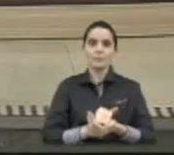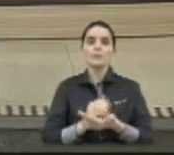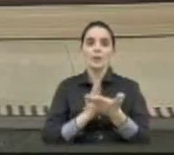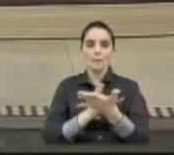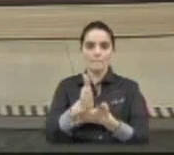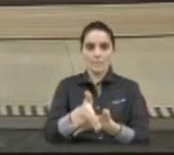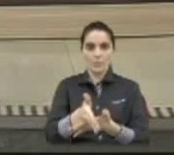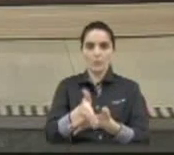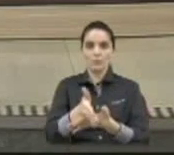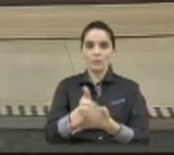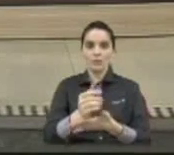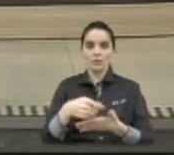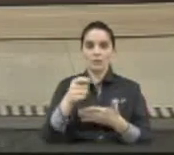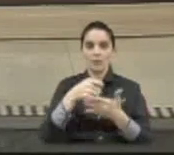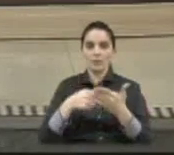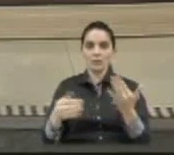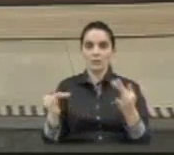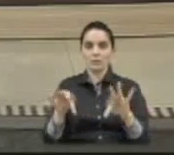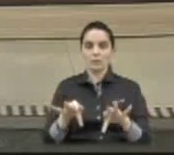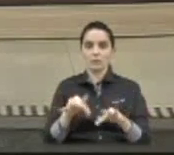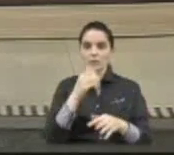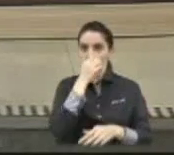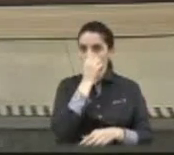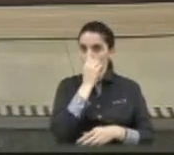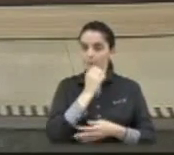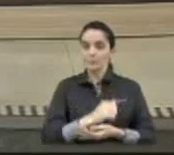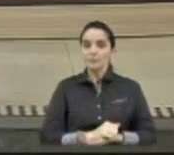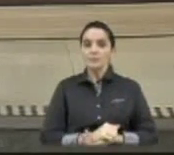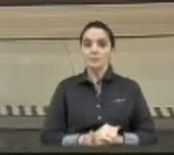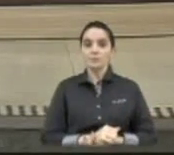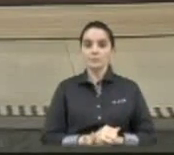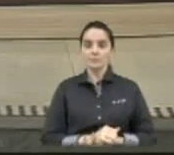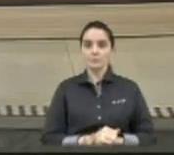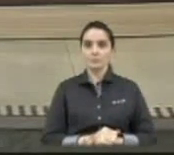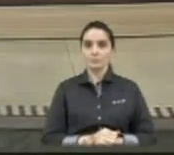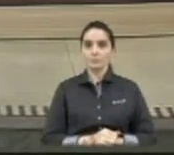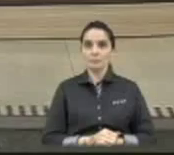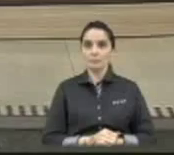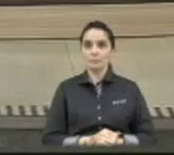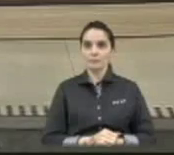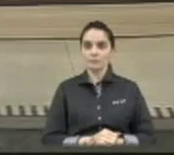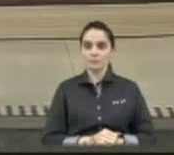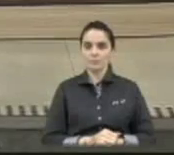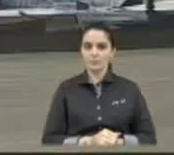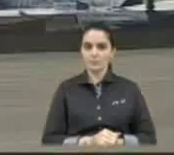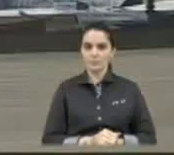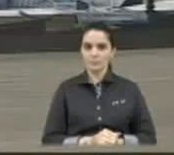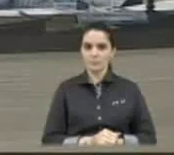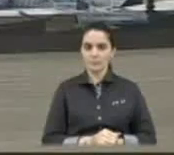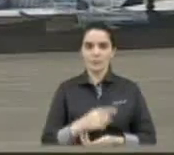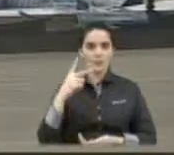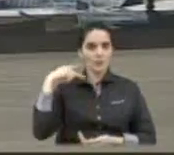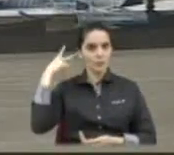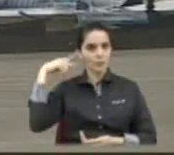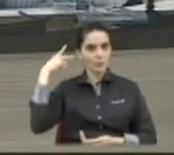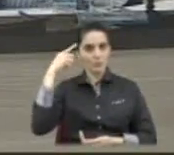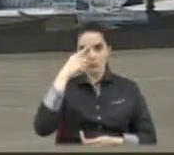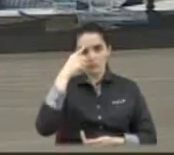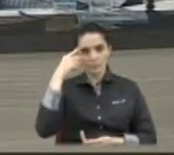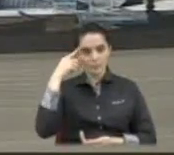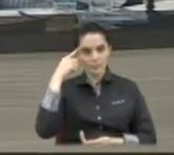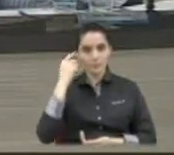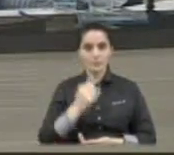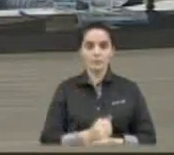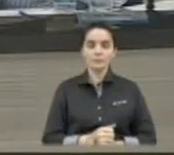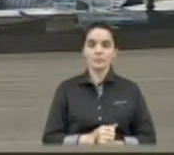rejeitam. Está aprovado a redação de ordem, excelência. Final. Uma questão de ordem aqui, ao vereador doutor Júlio César.